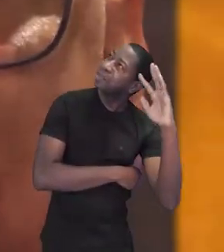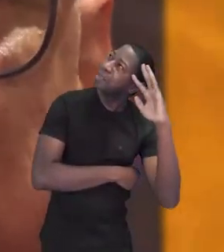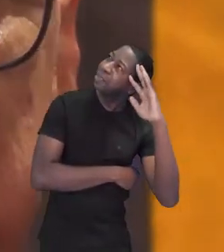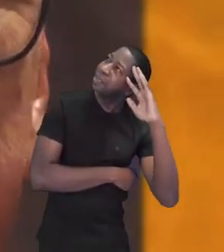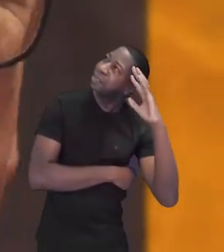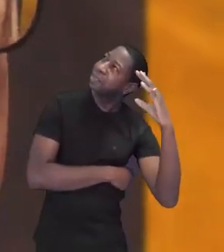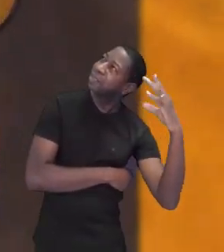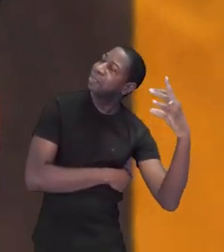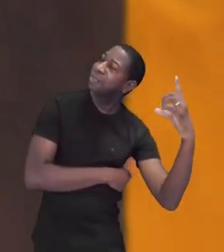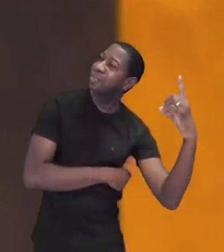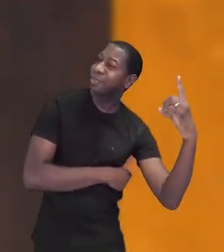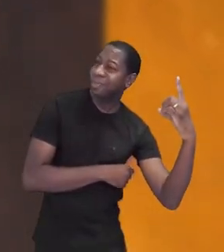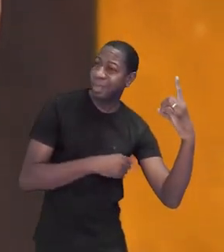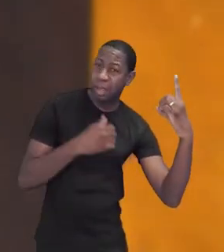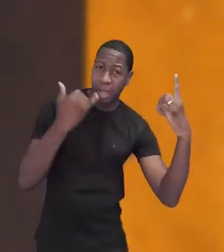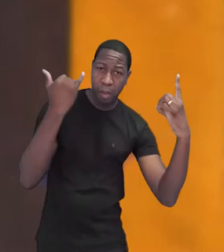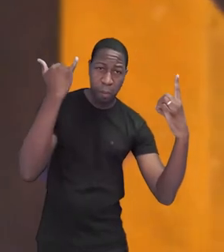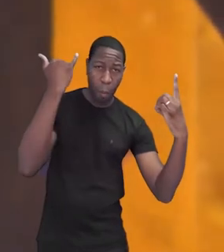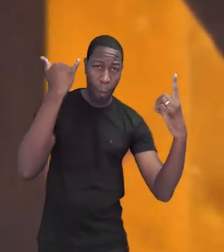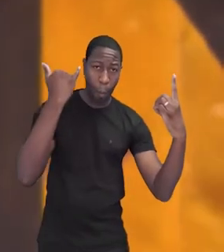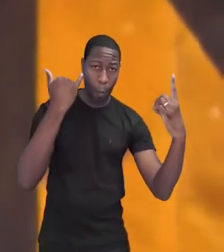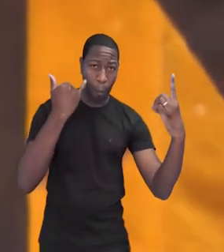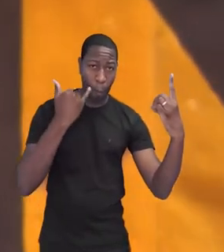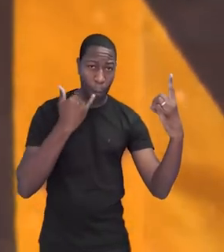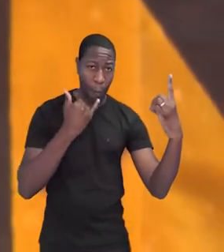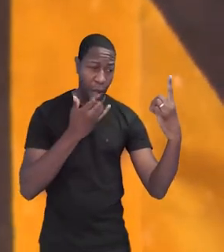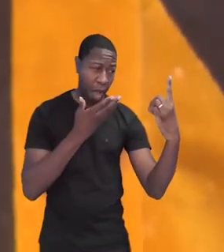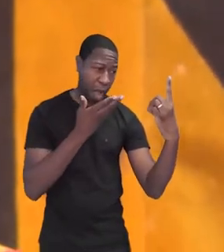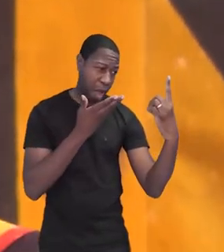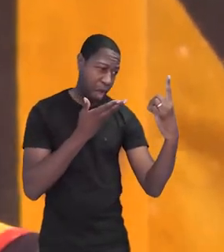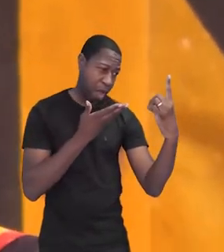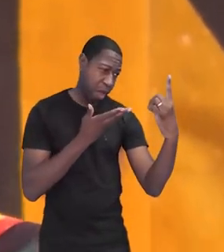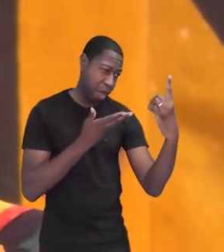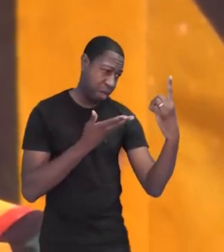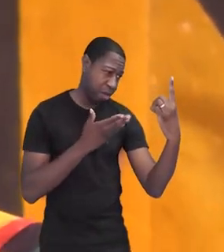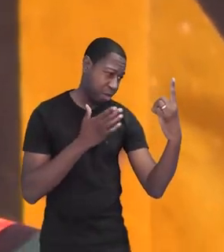junto com esse corpo magro,